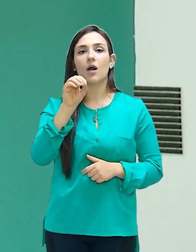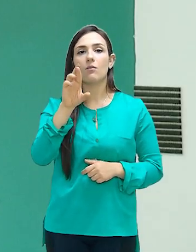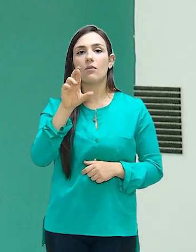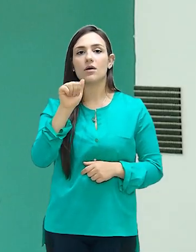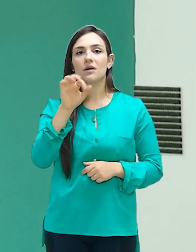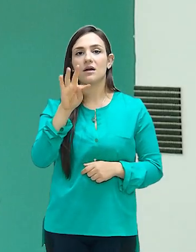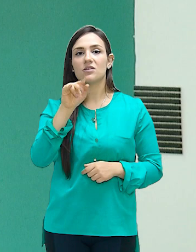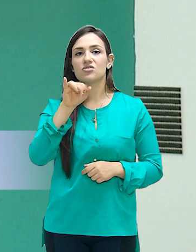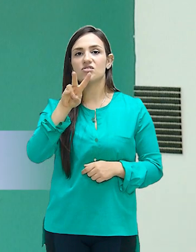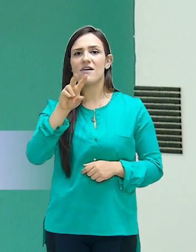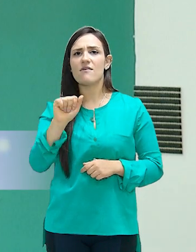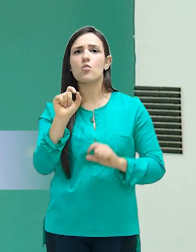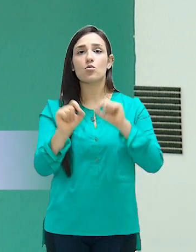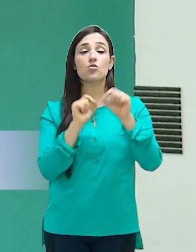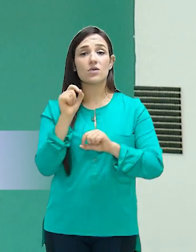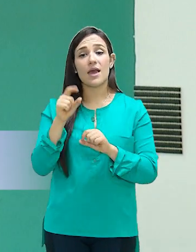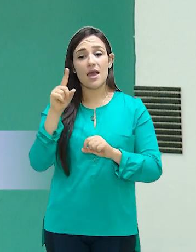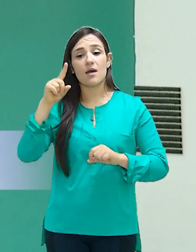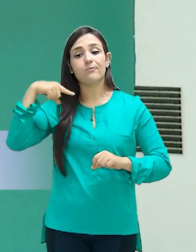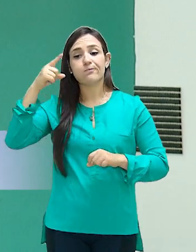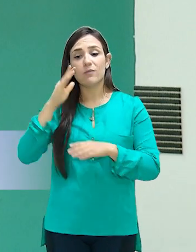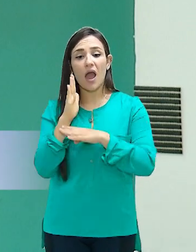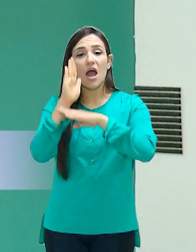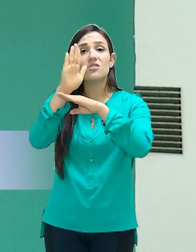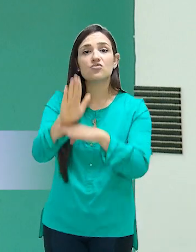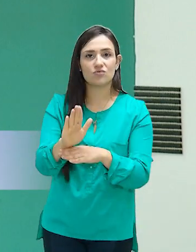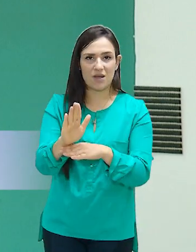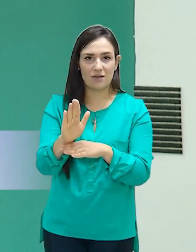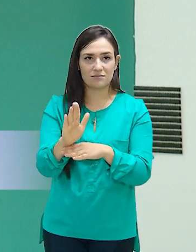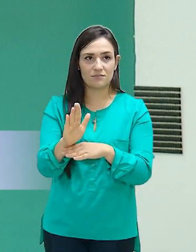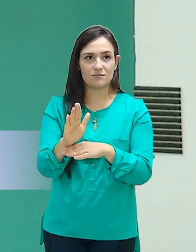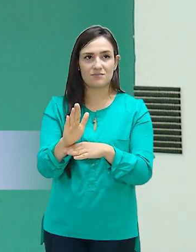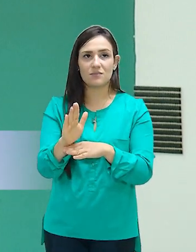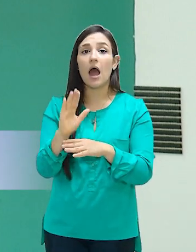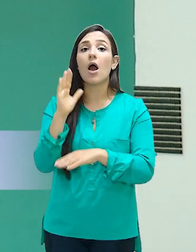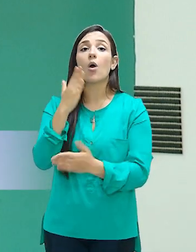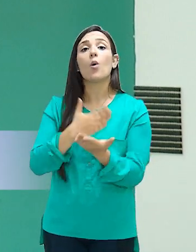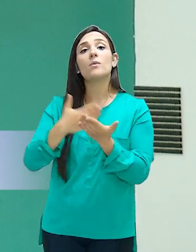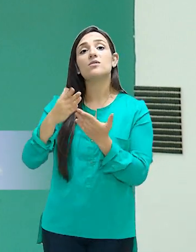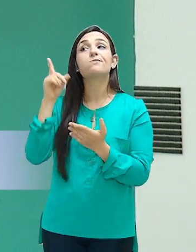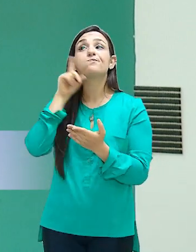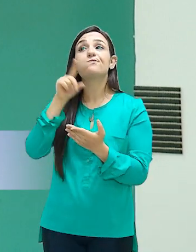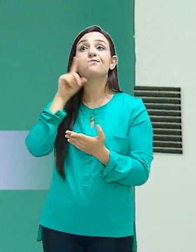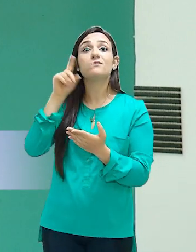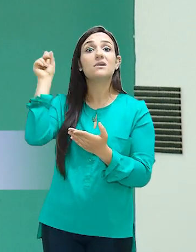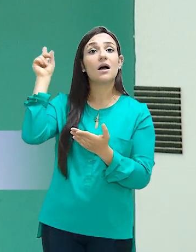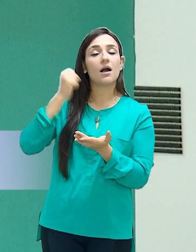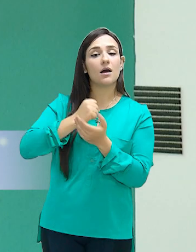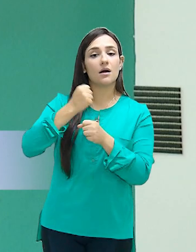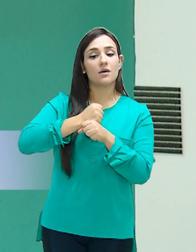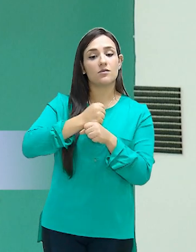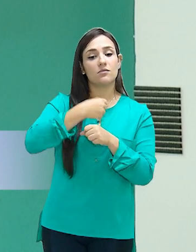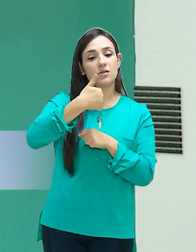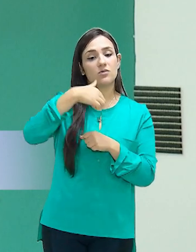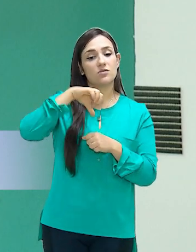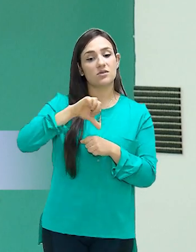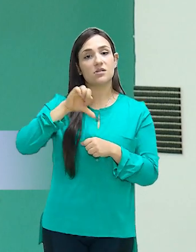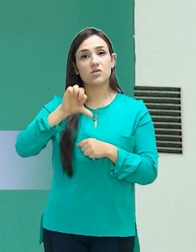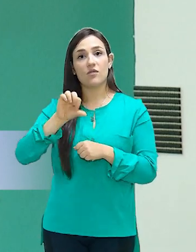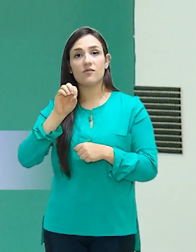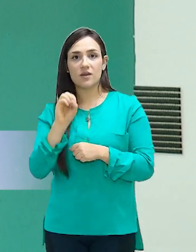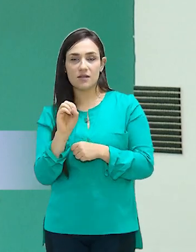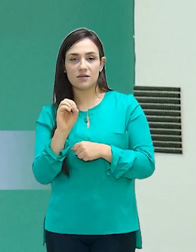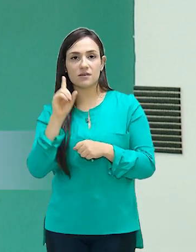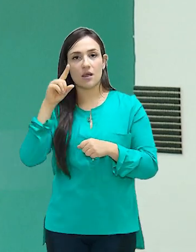essas práticas colaborativas, ela surgiu nos Estados Unidos na década de 90,